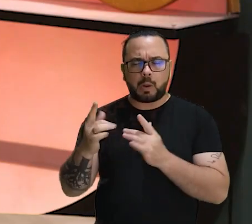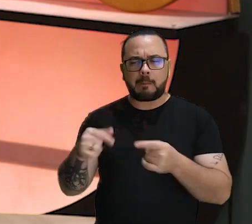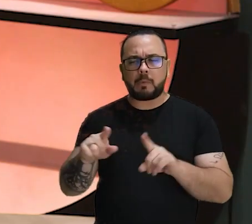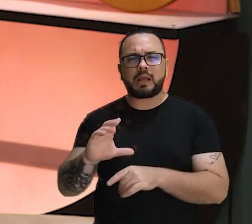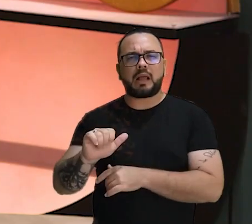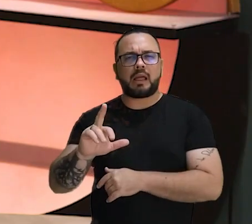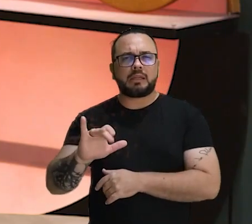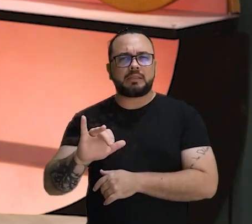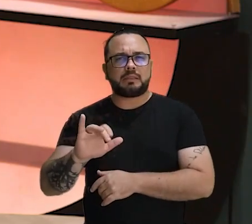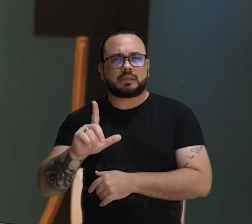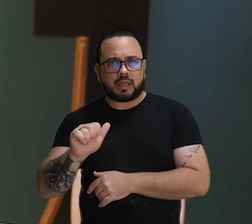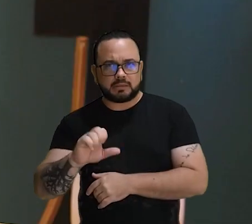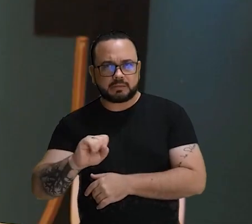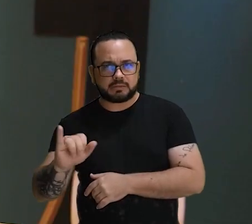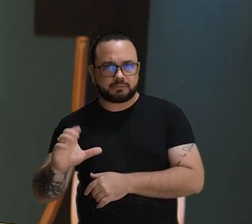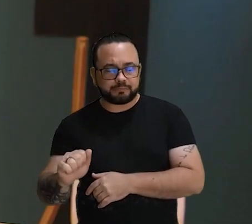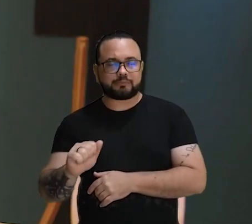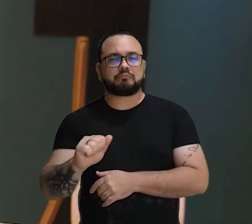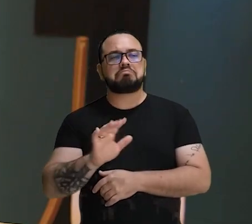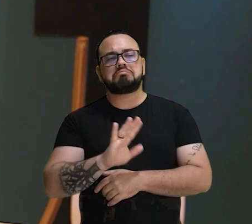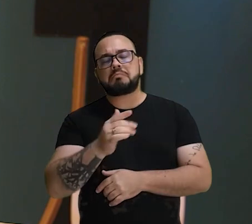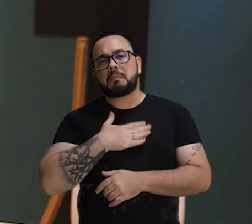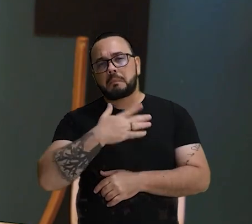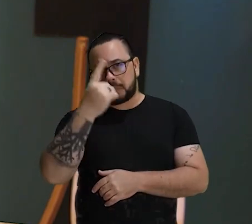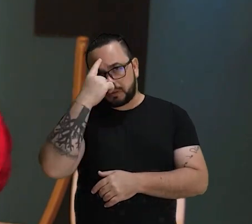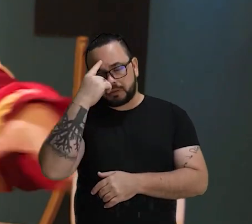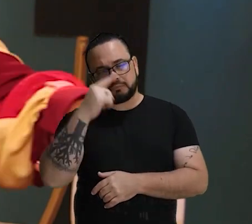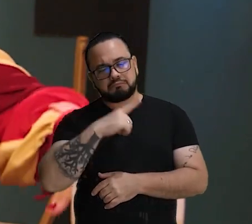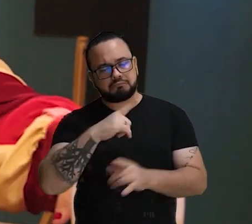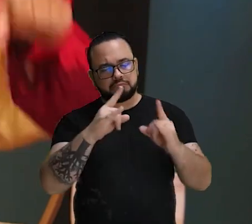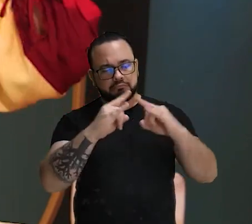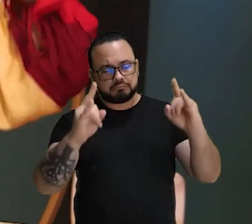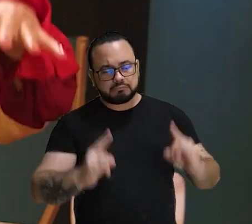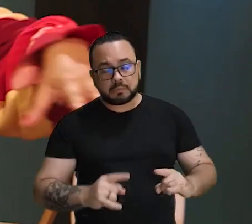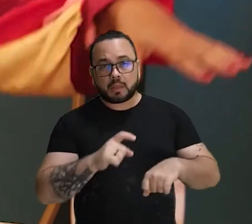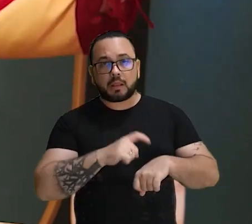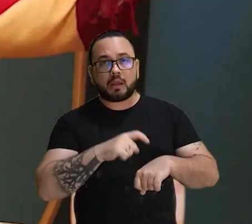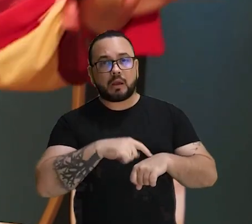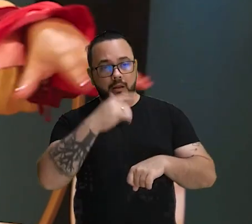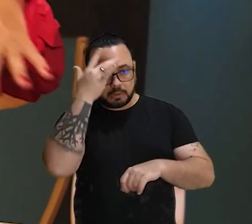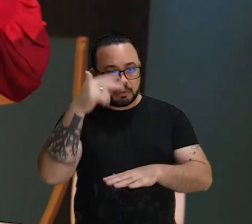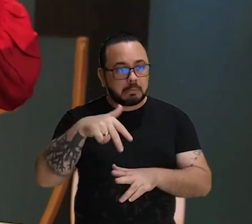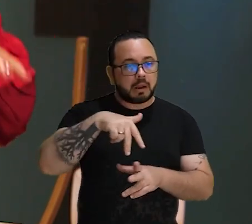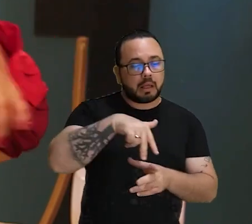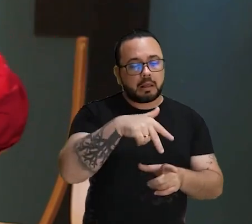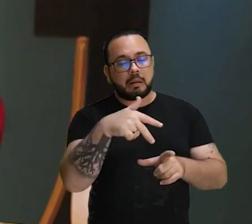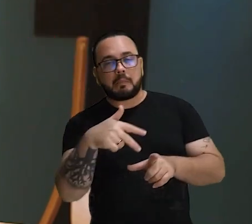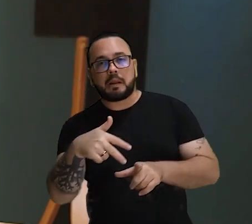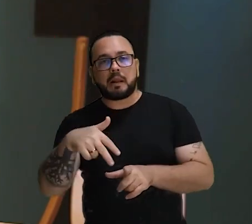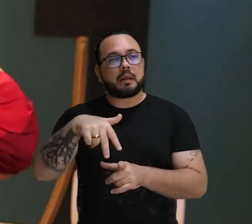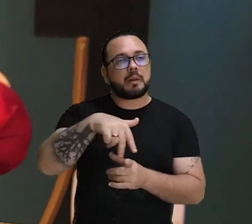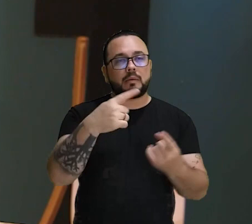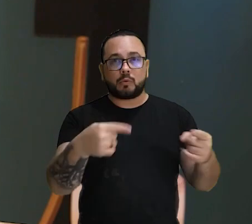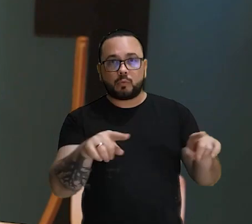clássica? Não, coisa? Ouvia igual tudo, assim. Acho que eu sou meio a cabeça do circo, porque o circo tem lá o Danúbio Azul na hora do trapézio, né? Sim. Então, tipo